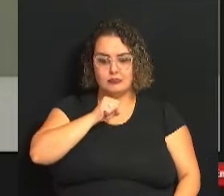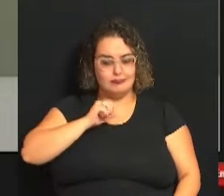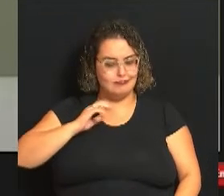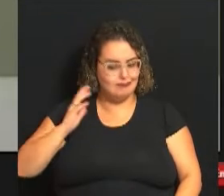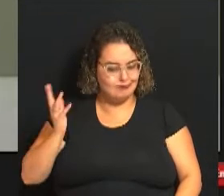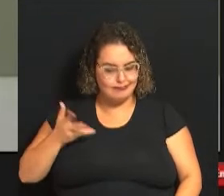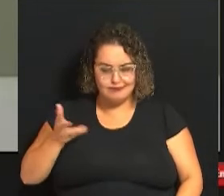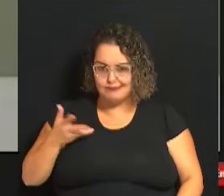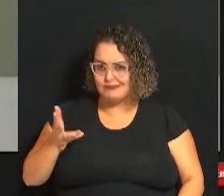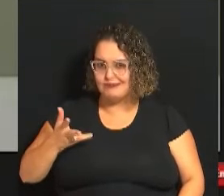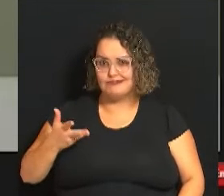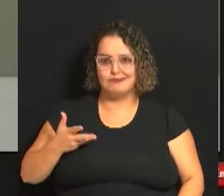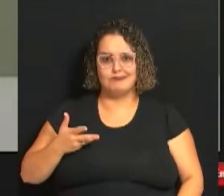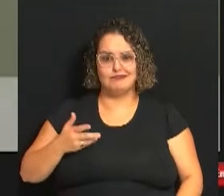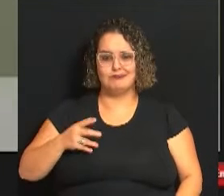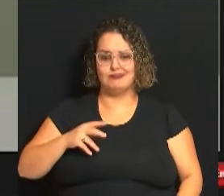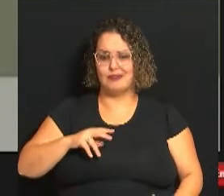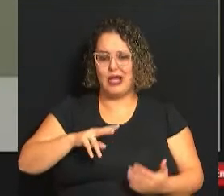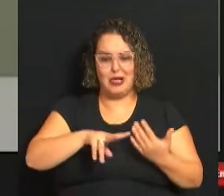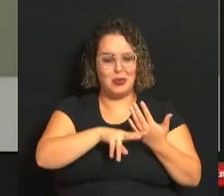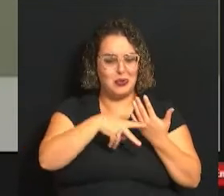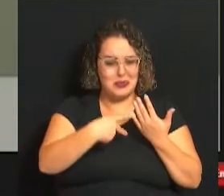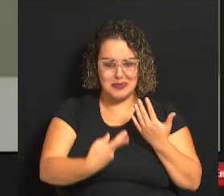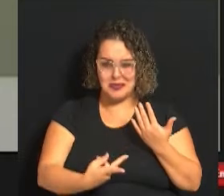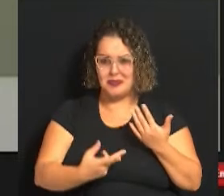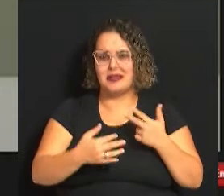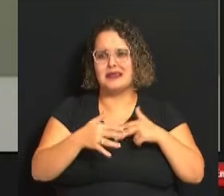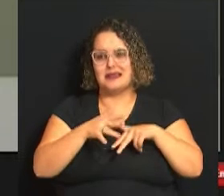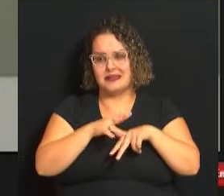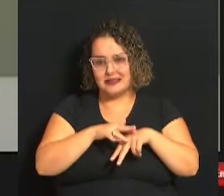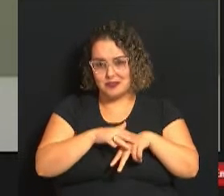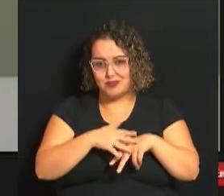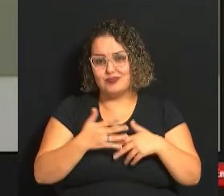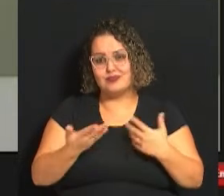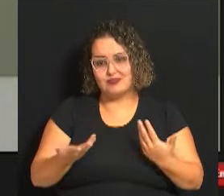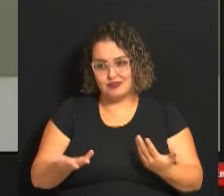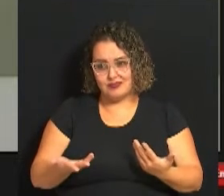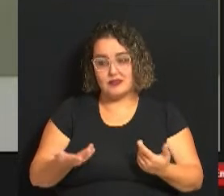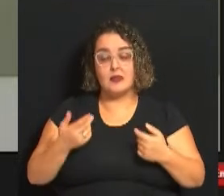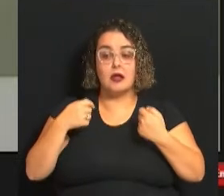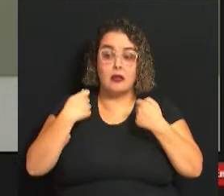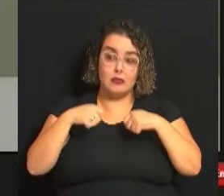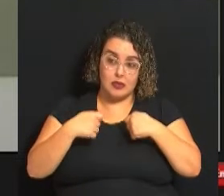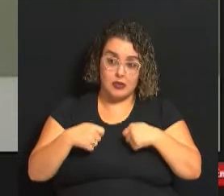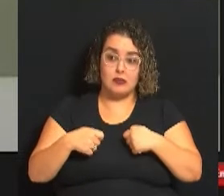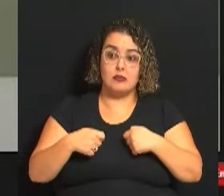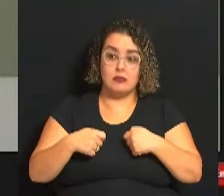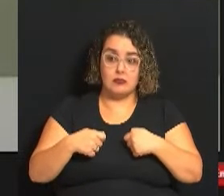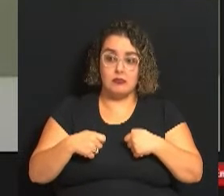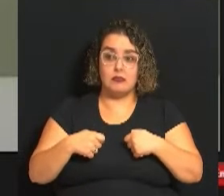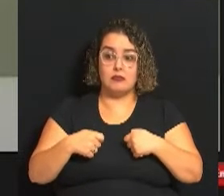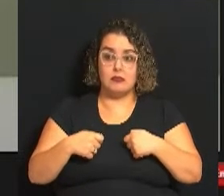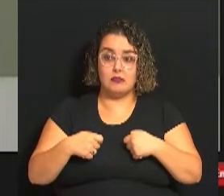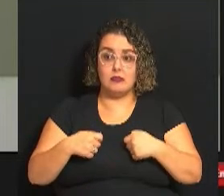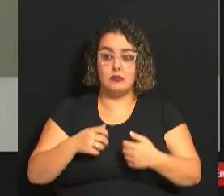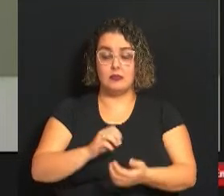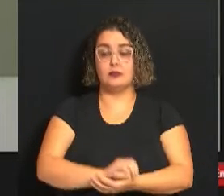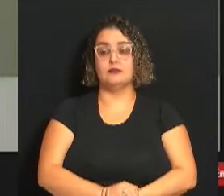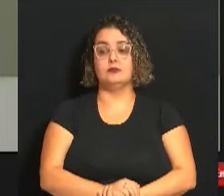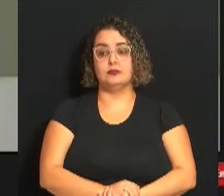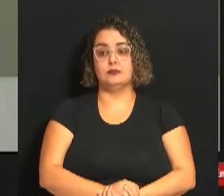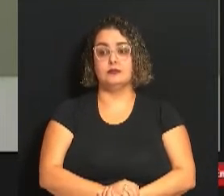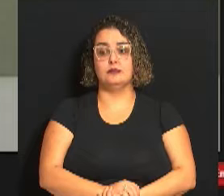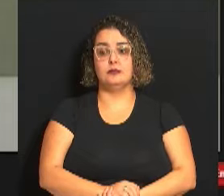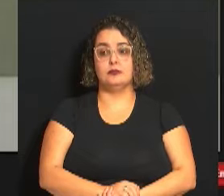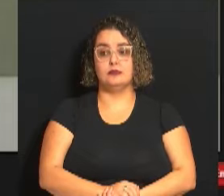traz bastante sequelas para o paciente. E nós precisamos de uma intervenção